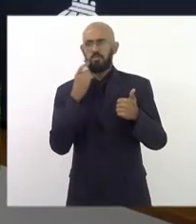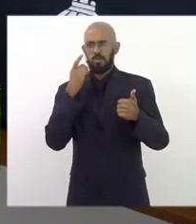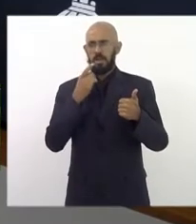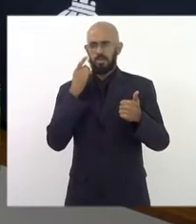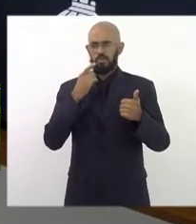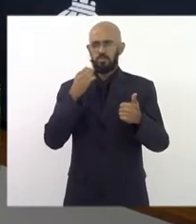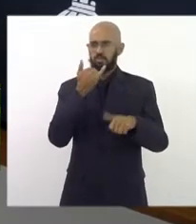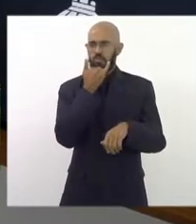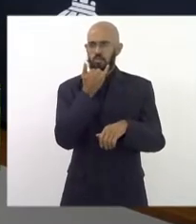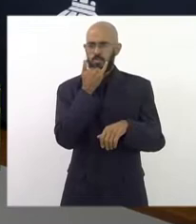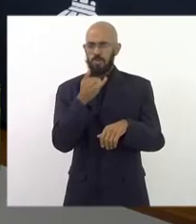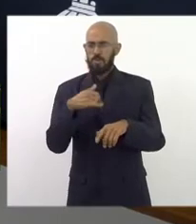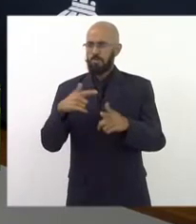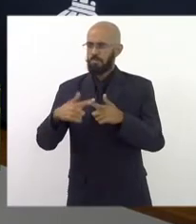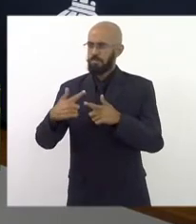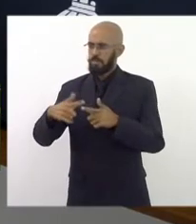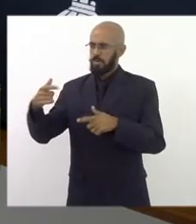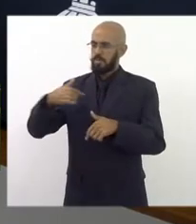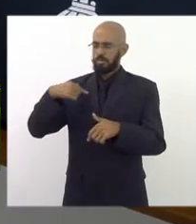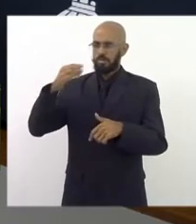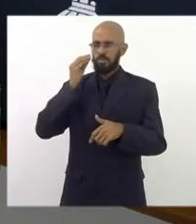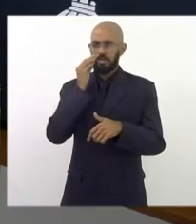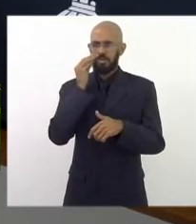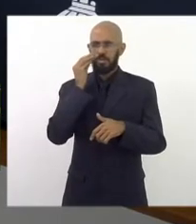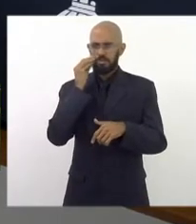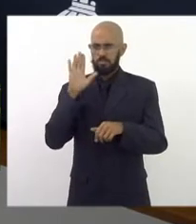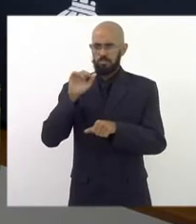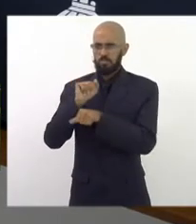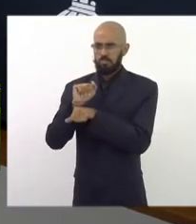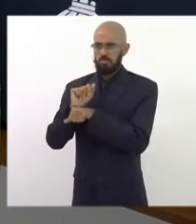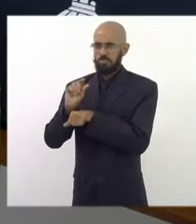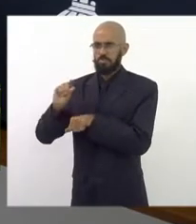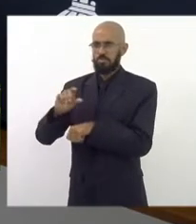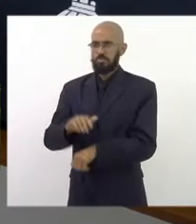tentando... Que deu, olha para o mouse.